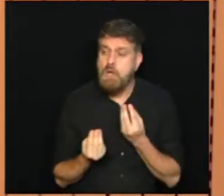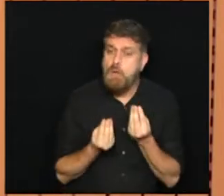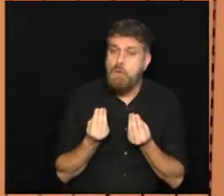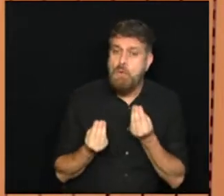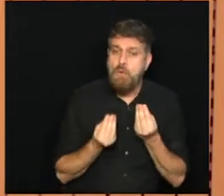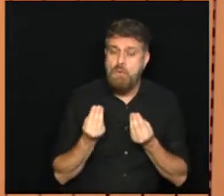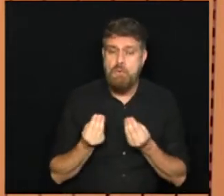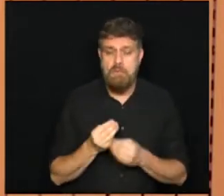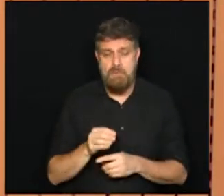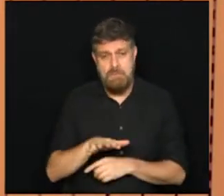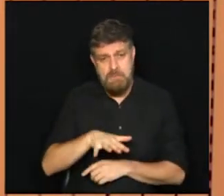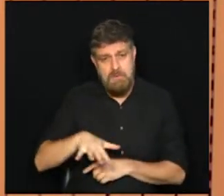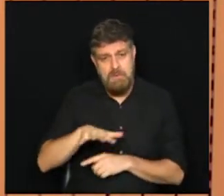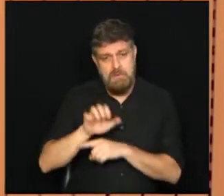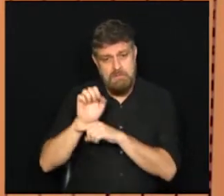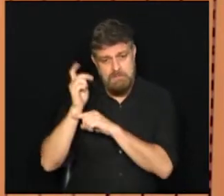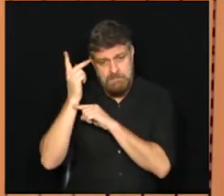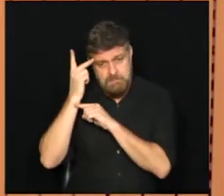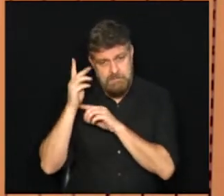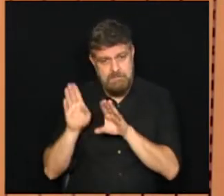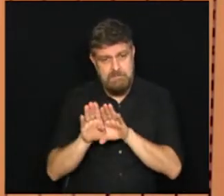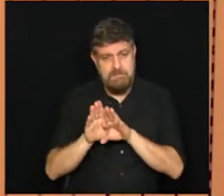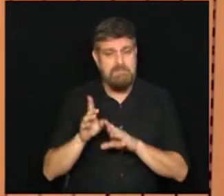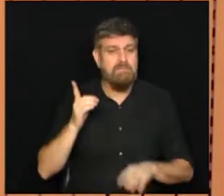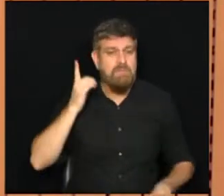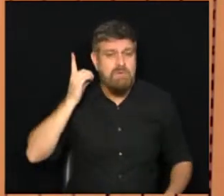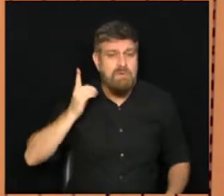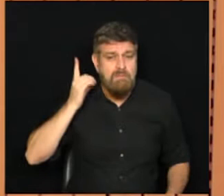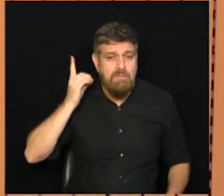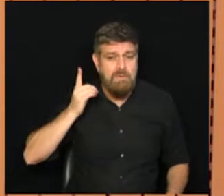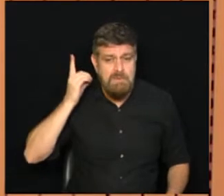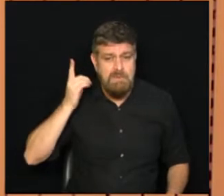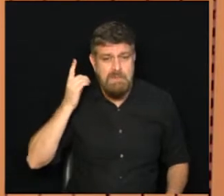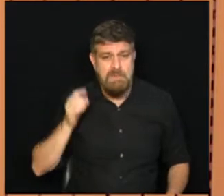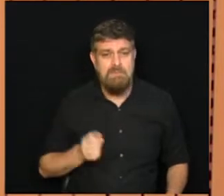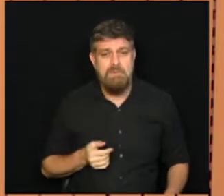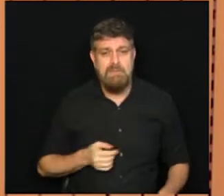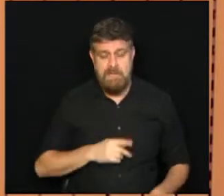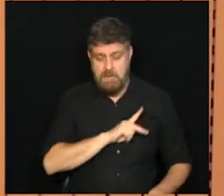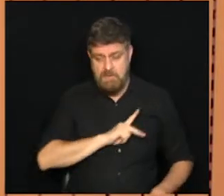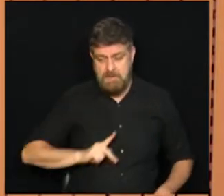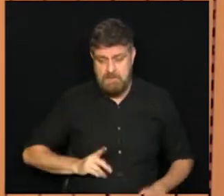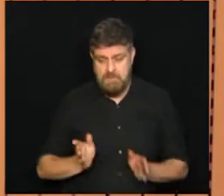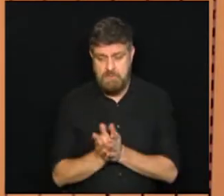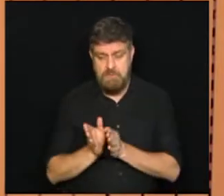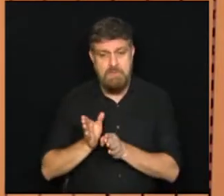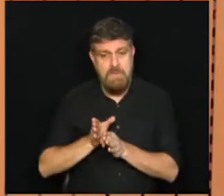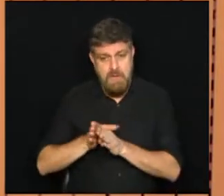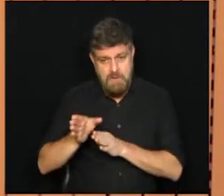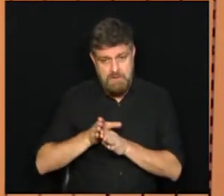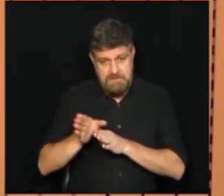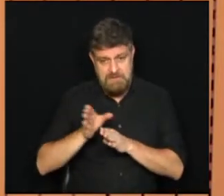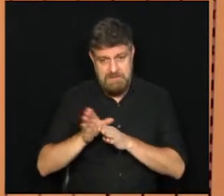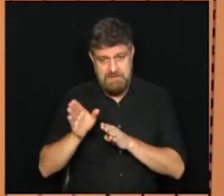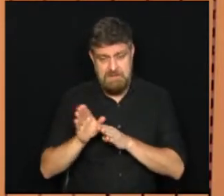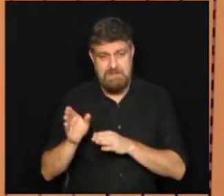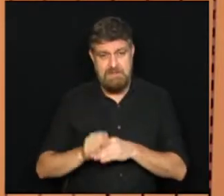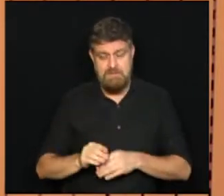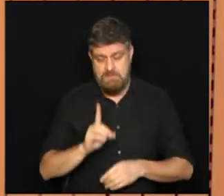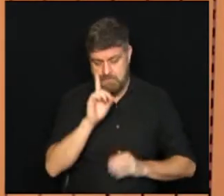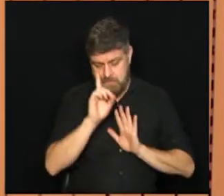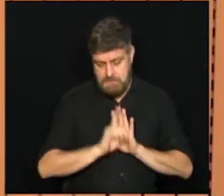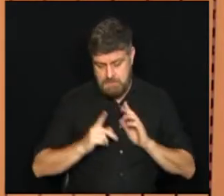o deputado Emídio, que é presidente da Comissão de Direitos Humanos da Lesp, que está em trânsito, mas daqui a